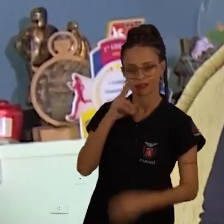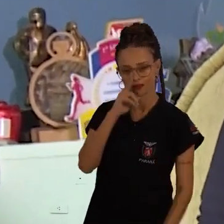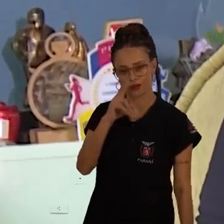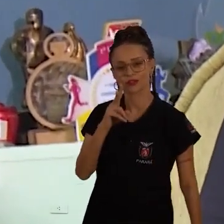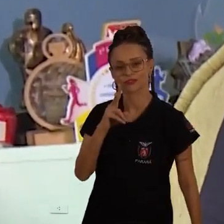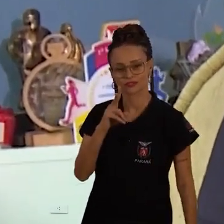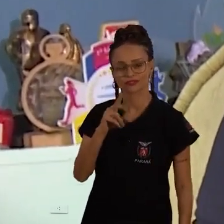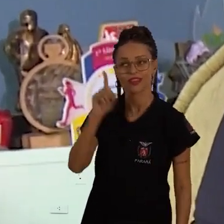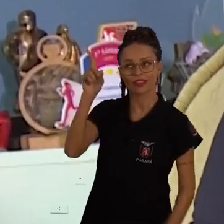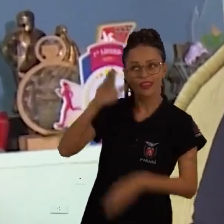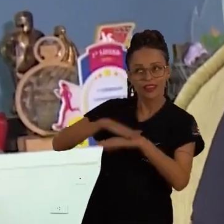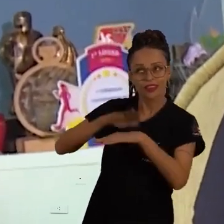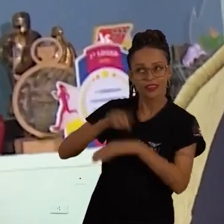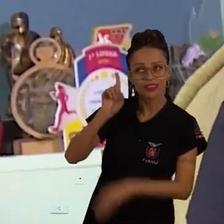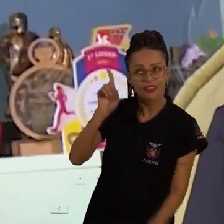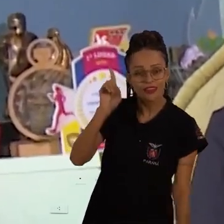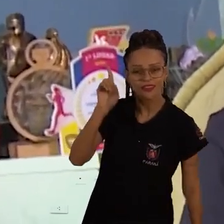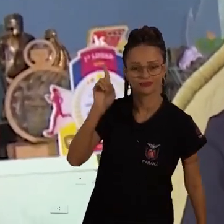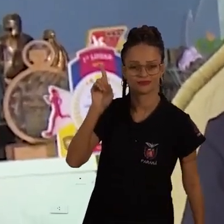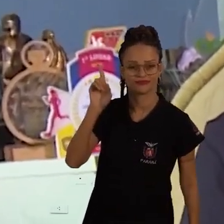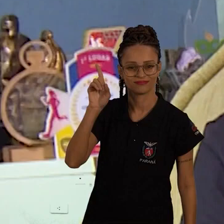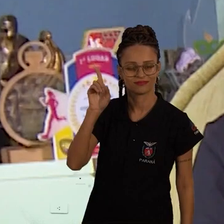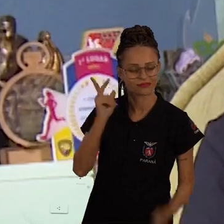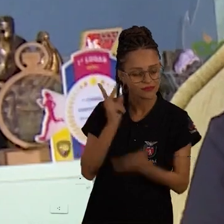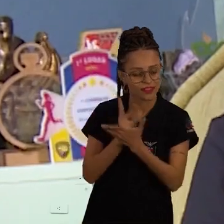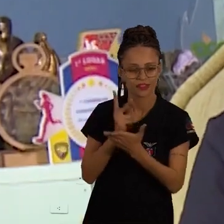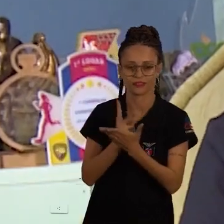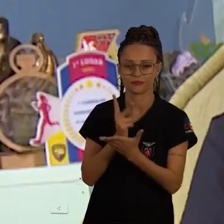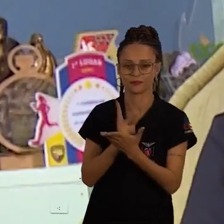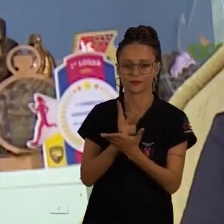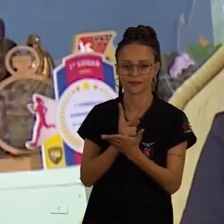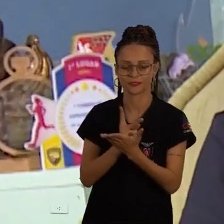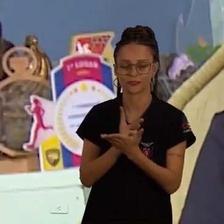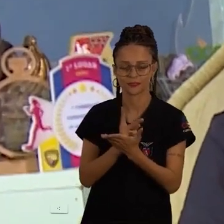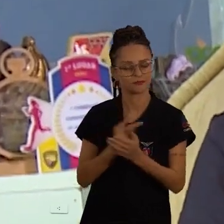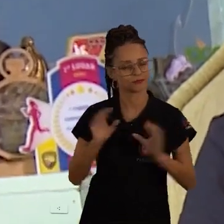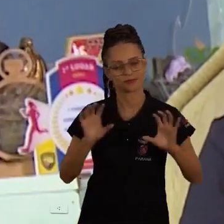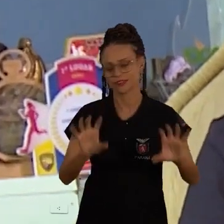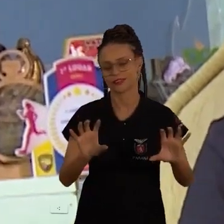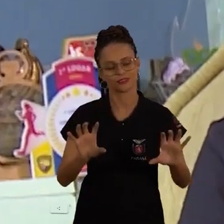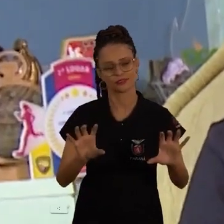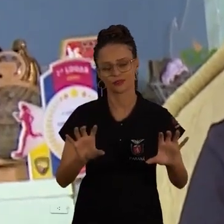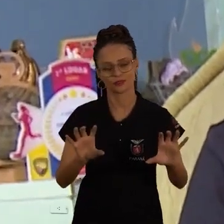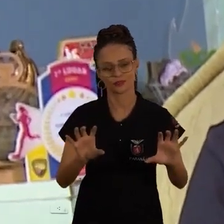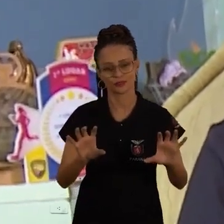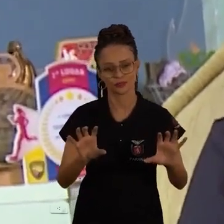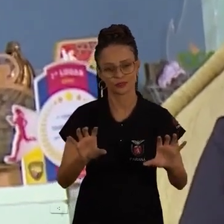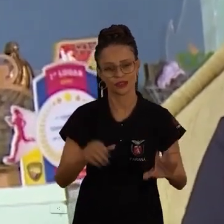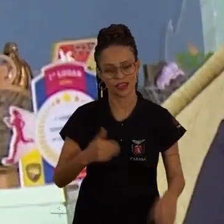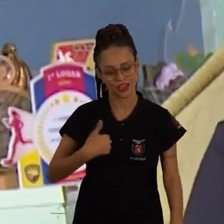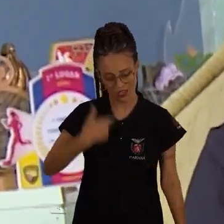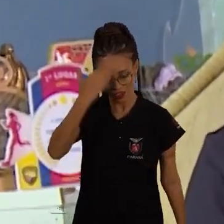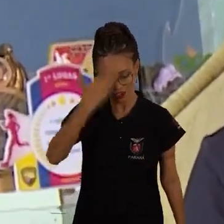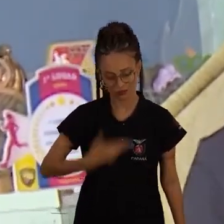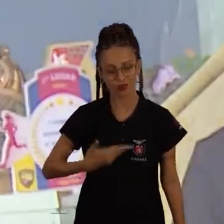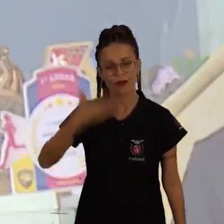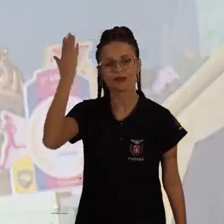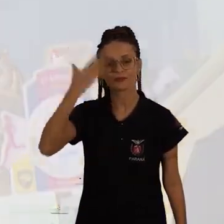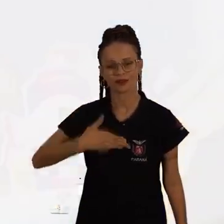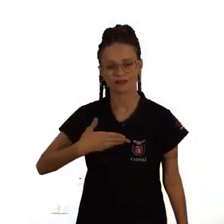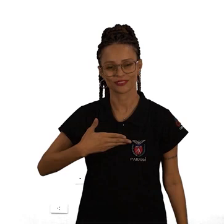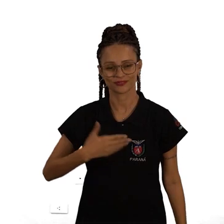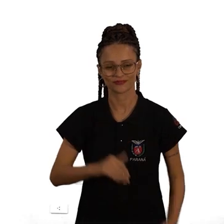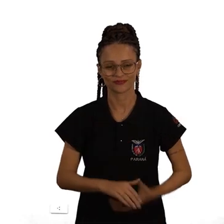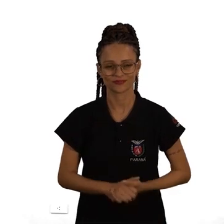força. Ele lá em cima. Sempre. E é isso. Eu sou prova viva disso.